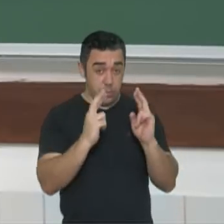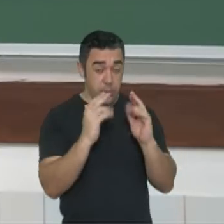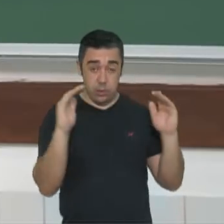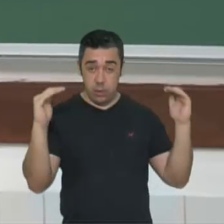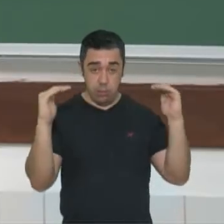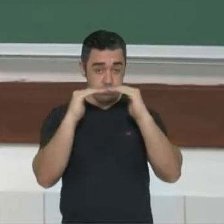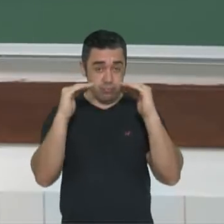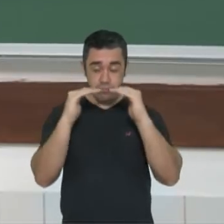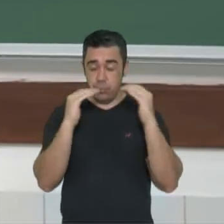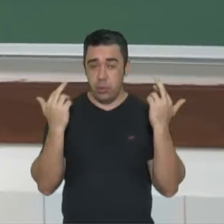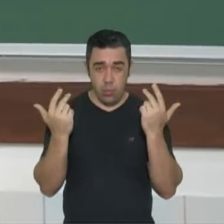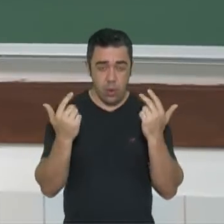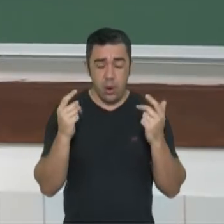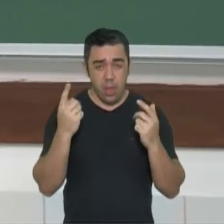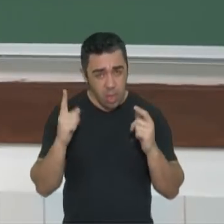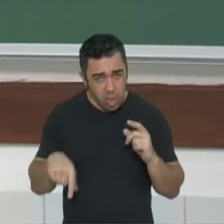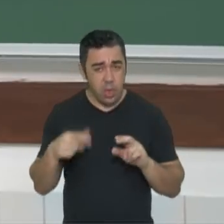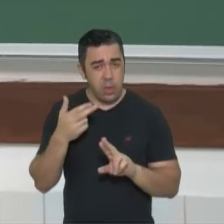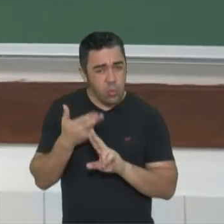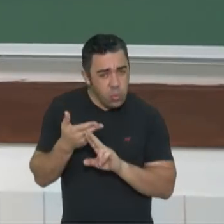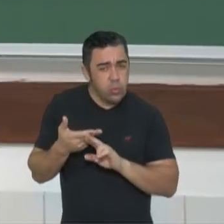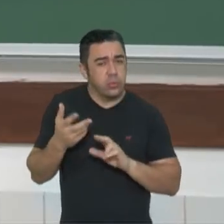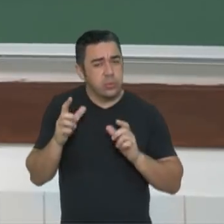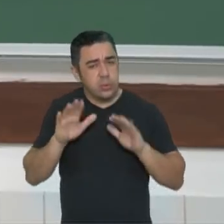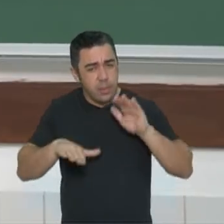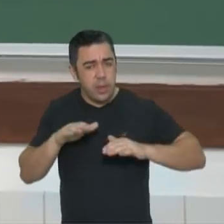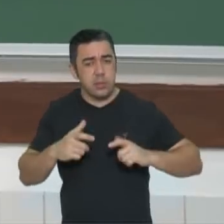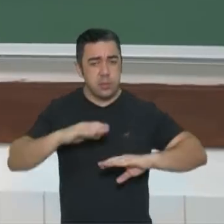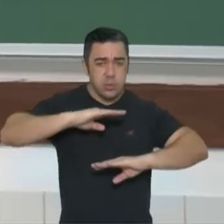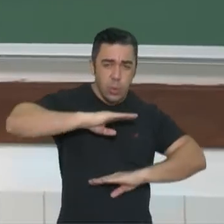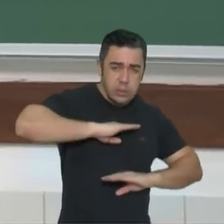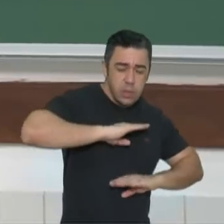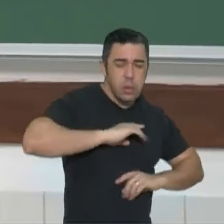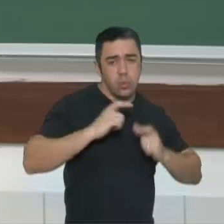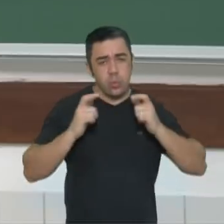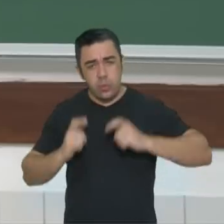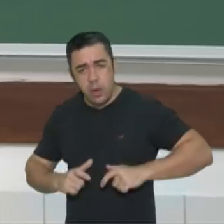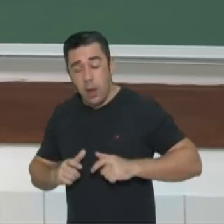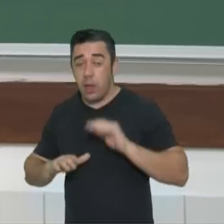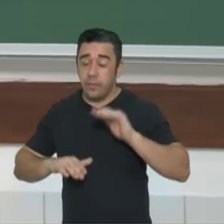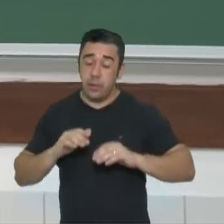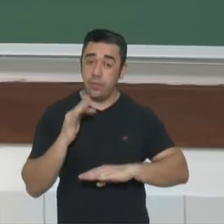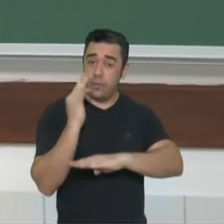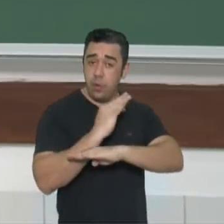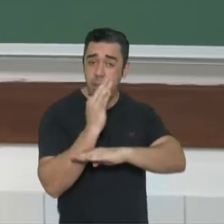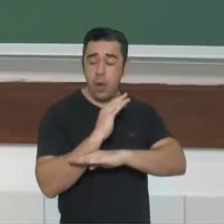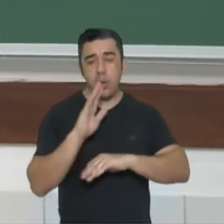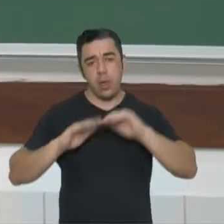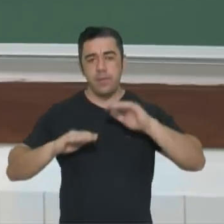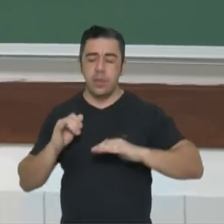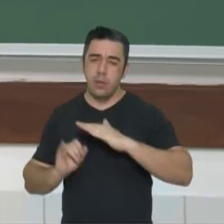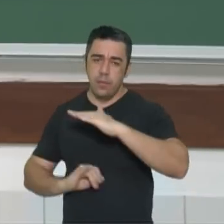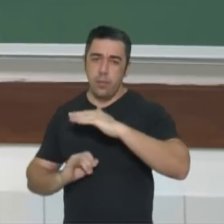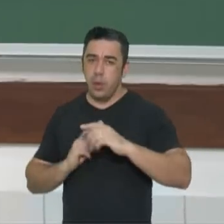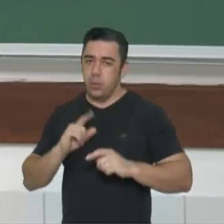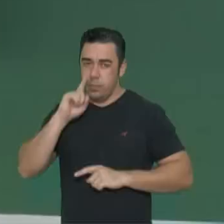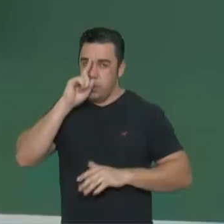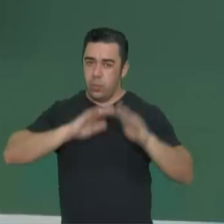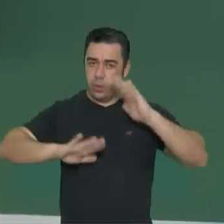todos formas de se uso, de situação. Vou precisar usar um, às vezes vou precisar usar o outro, só ter esse